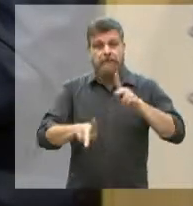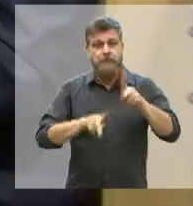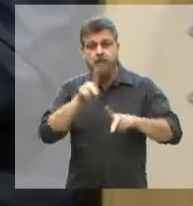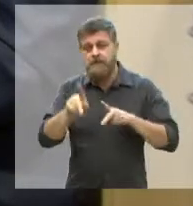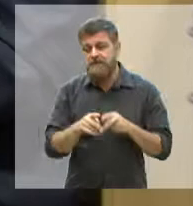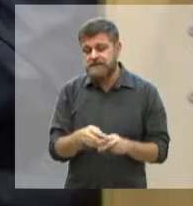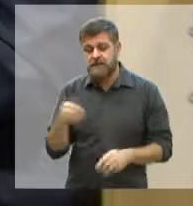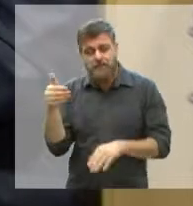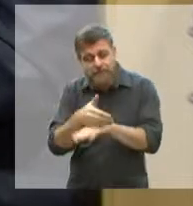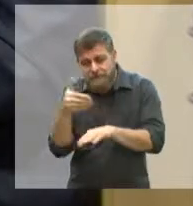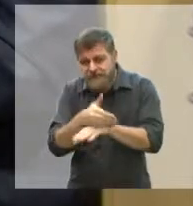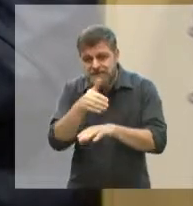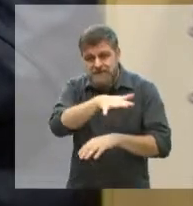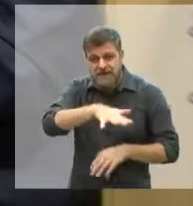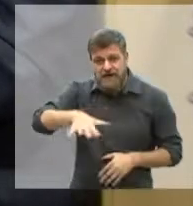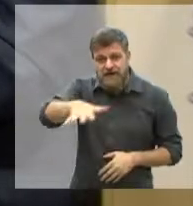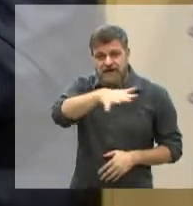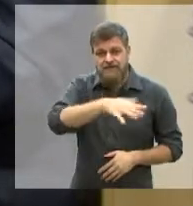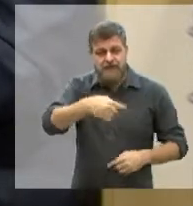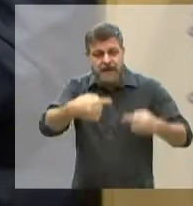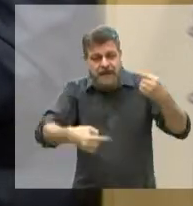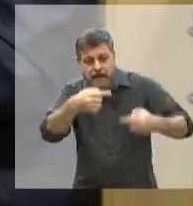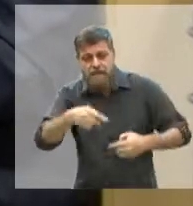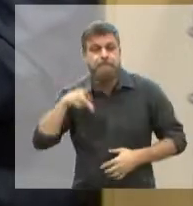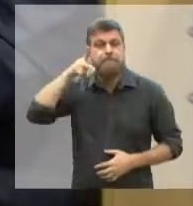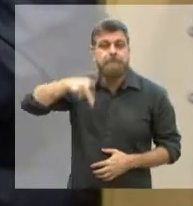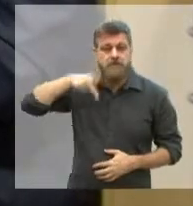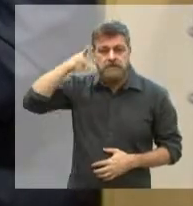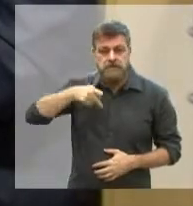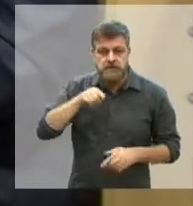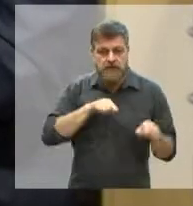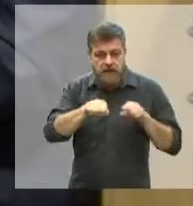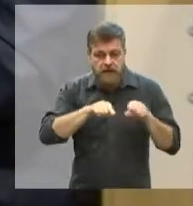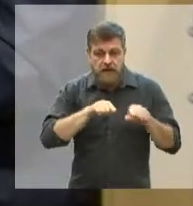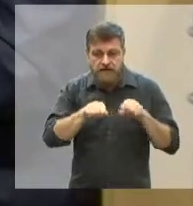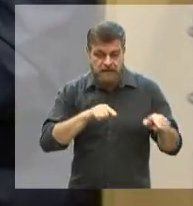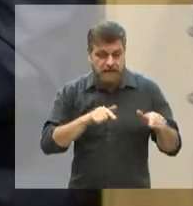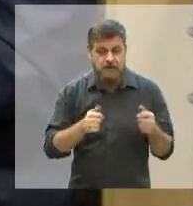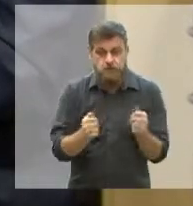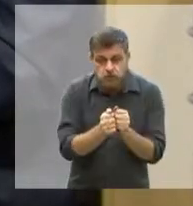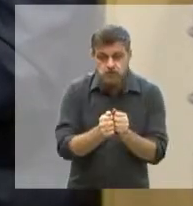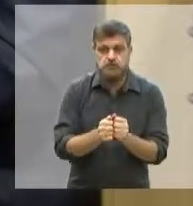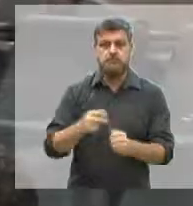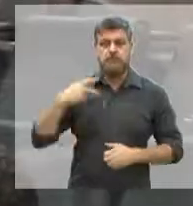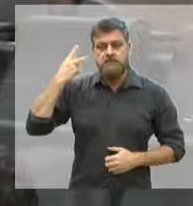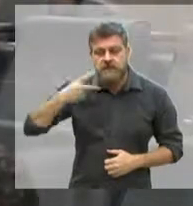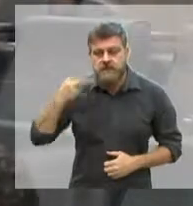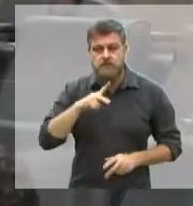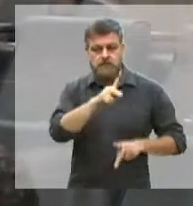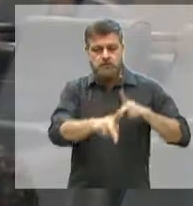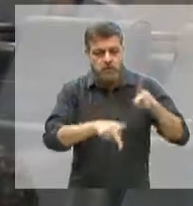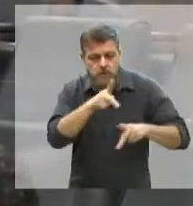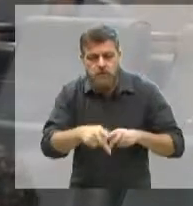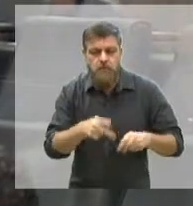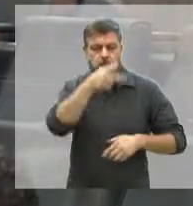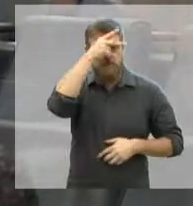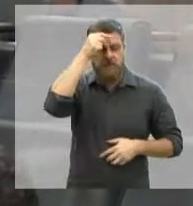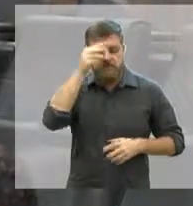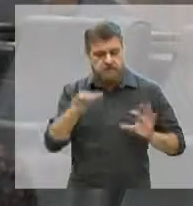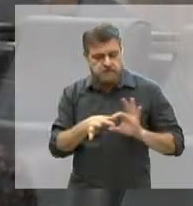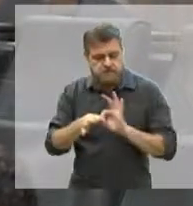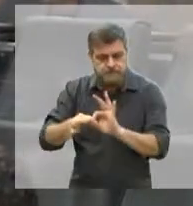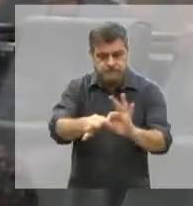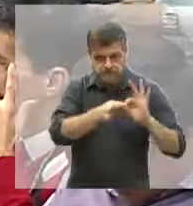é fundamental na vida política? Seria um trabalho em conjunto aí, vereadores, população, executivo? Eu acho que essa discussão